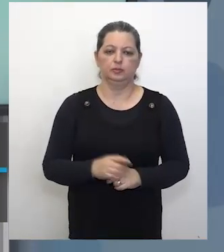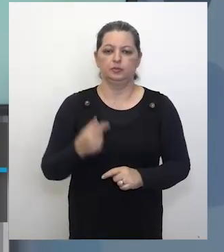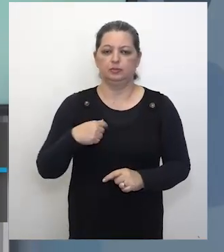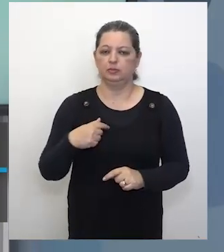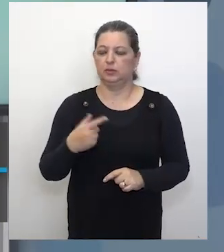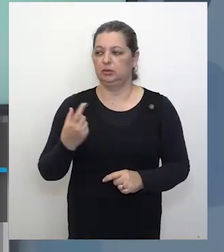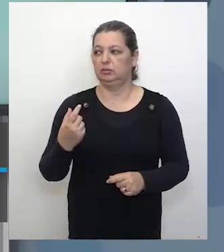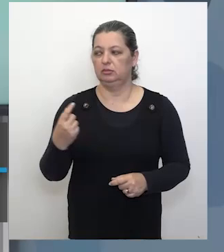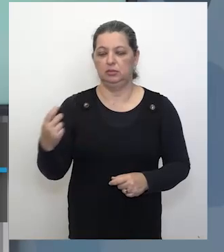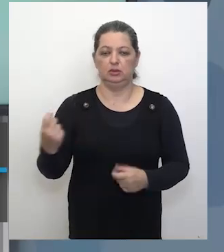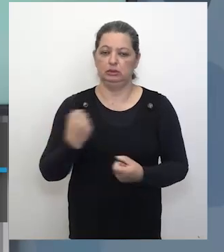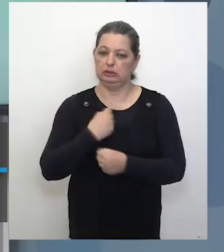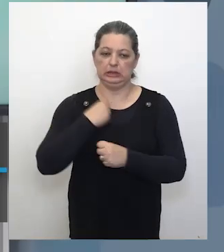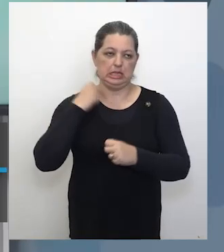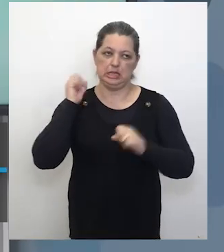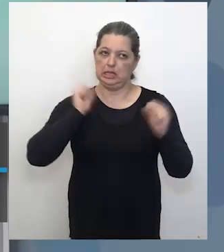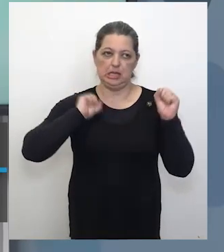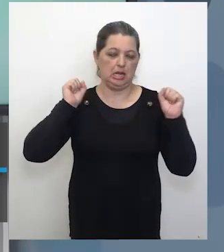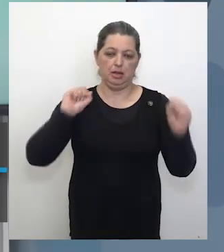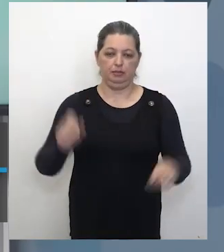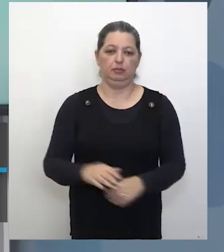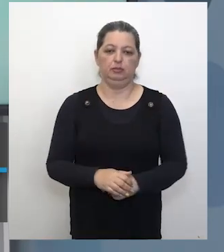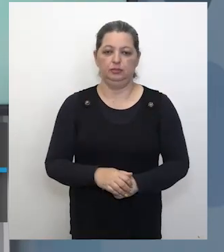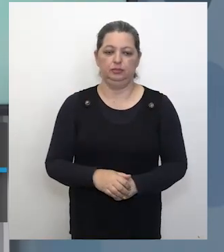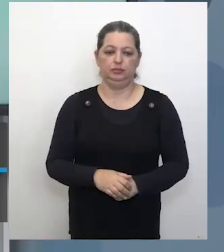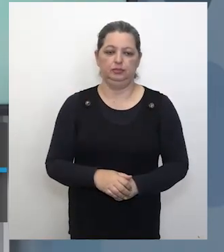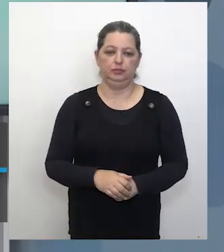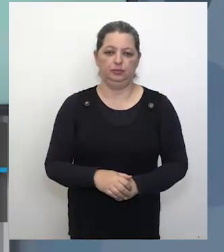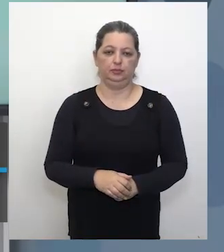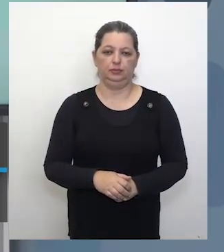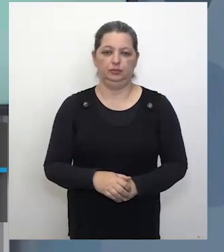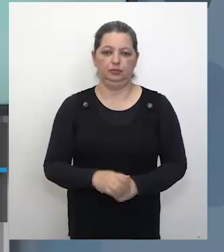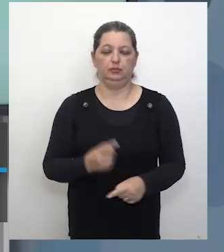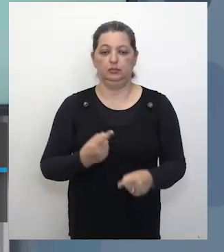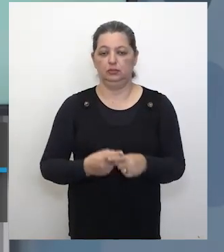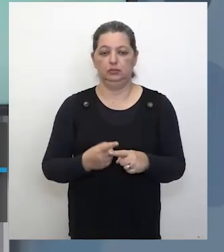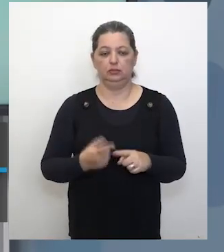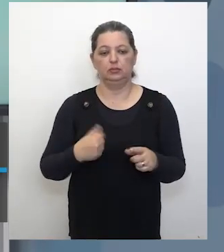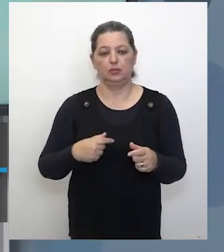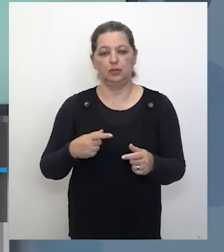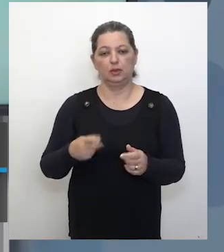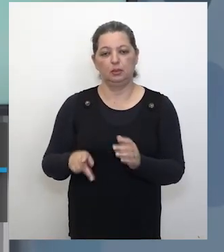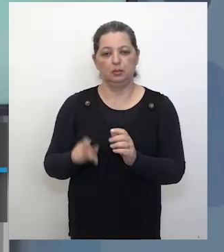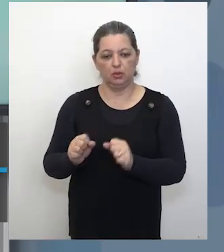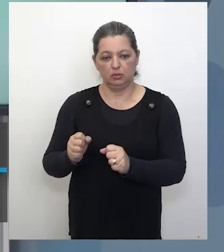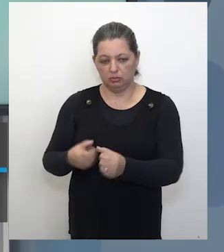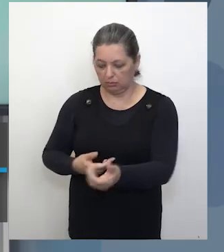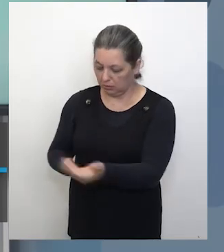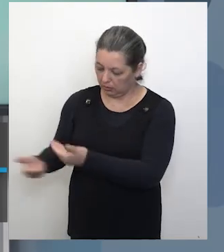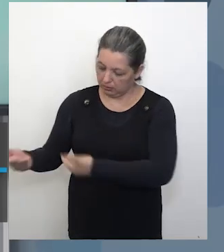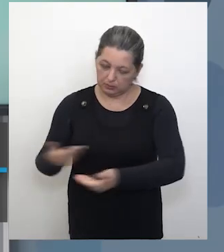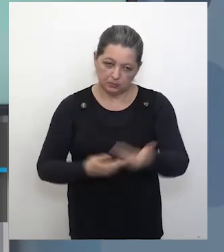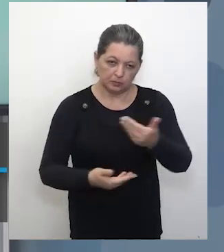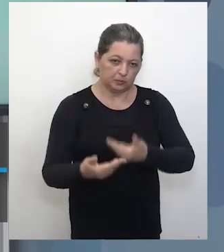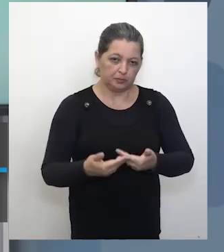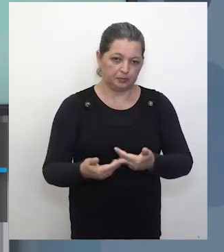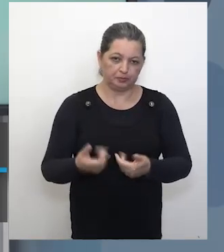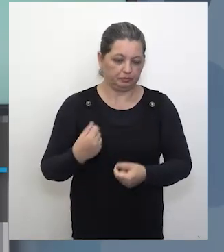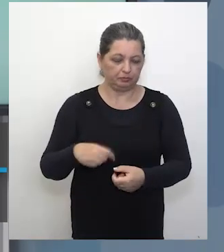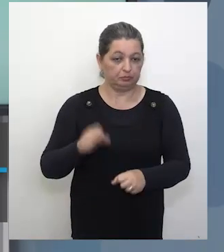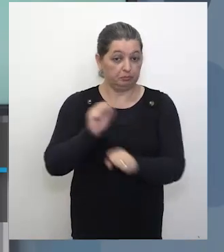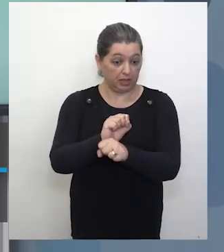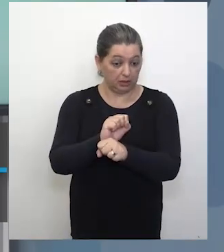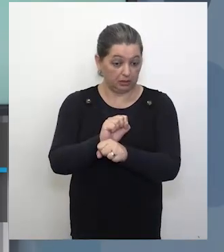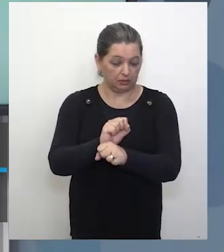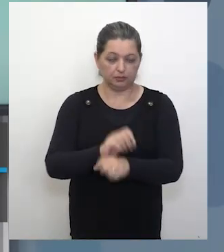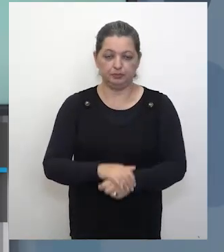surtar. Esse limite, ele é negociável. Né? Ele é uma coisa que você conversa ali, então ele não é algo estático. O